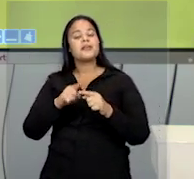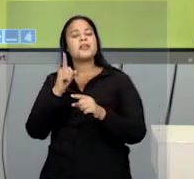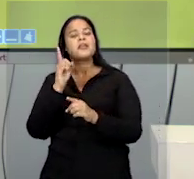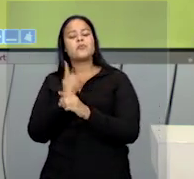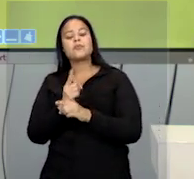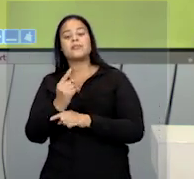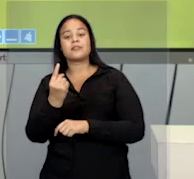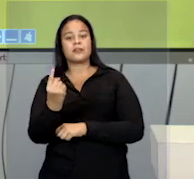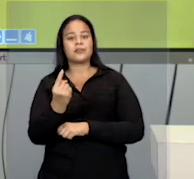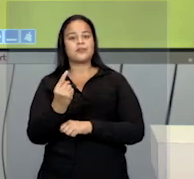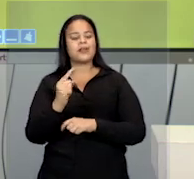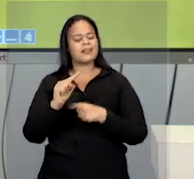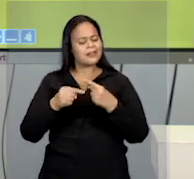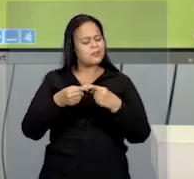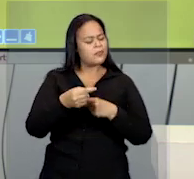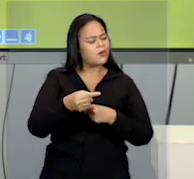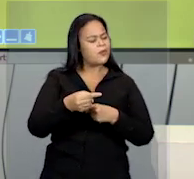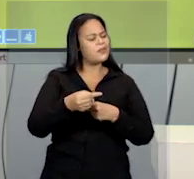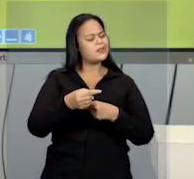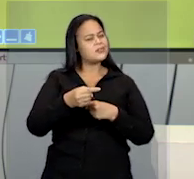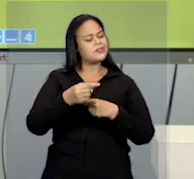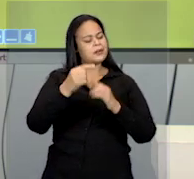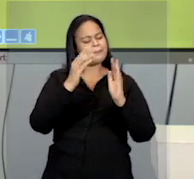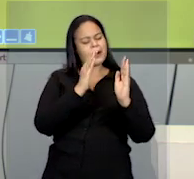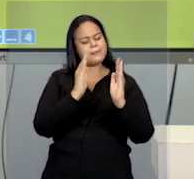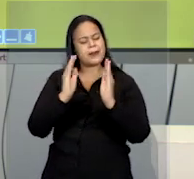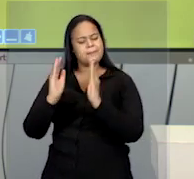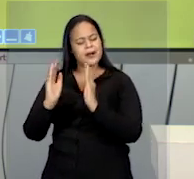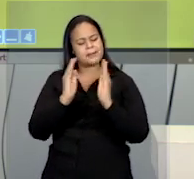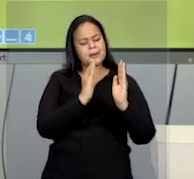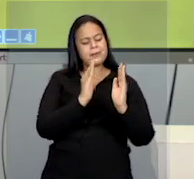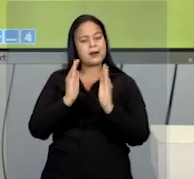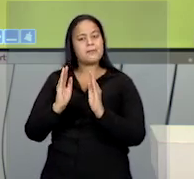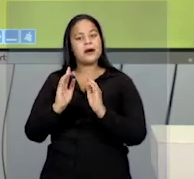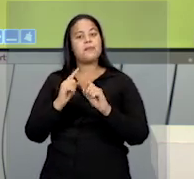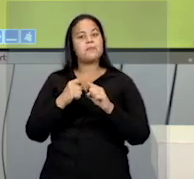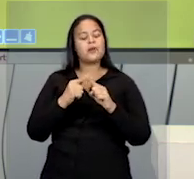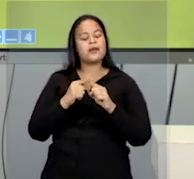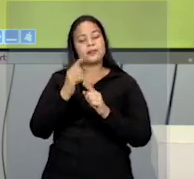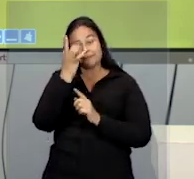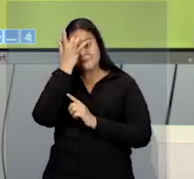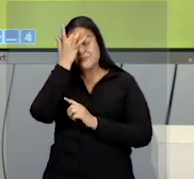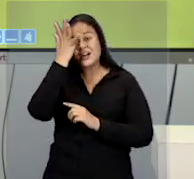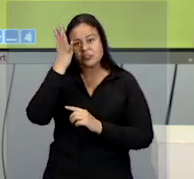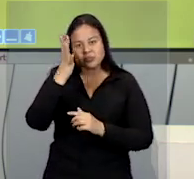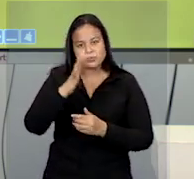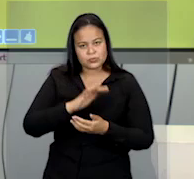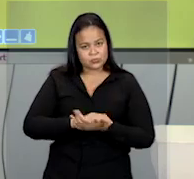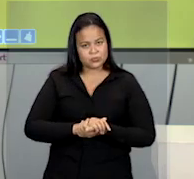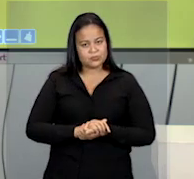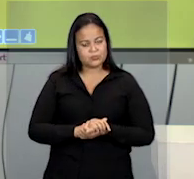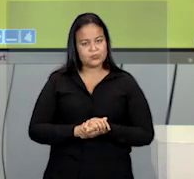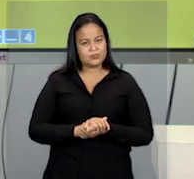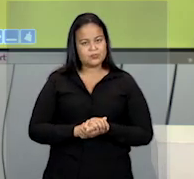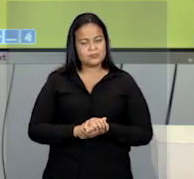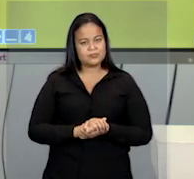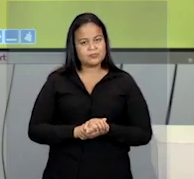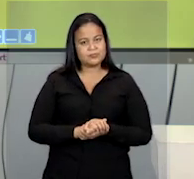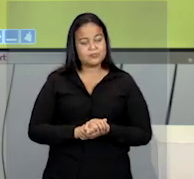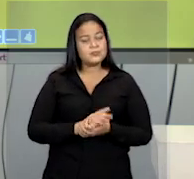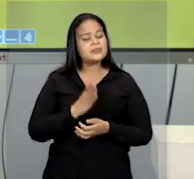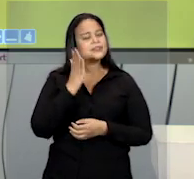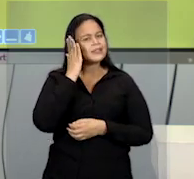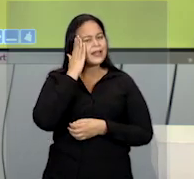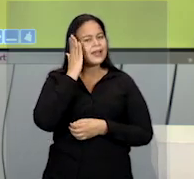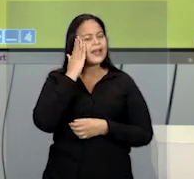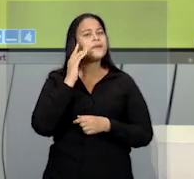eu vou deixar essa etapa por final, porque eu achei que é uma forma de resolver mais fácil, tá? Então nós já